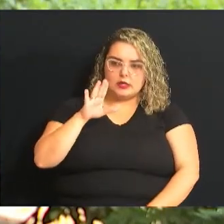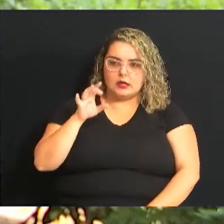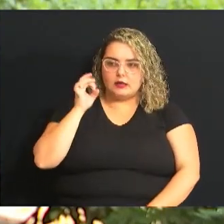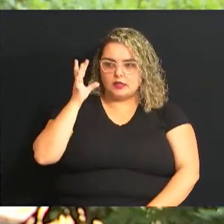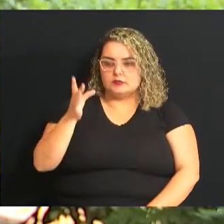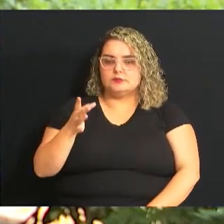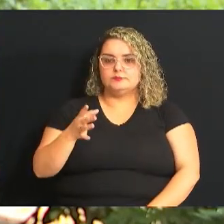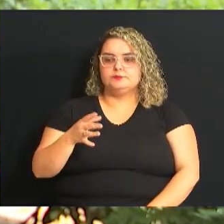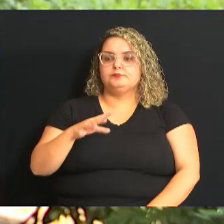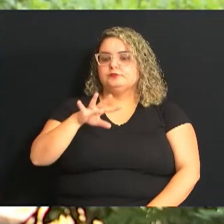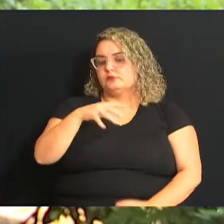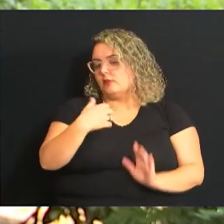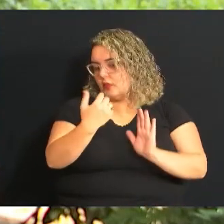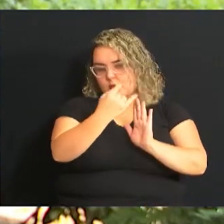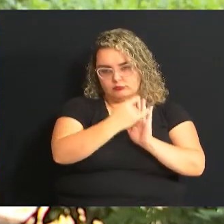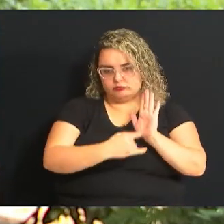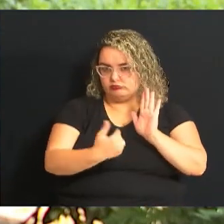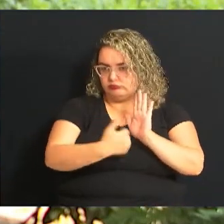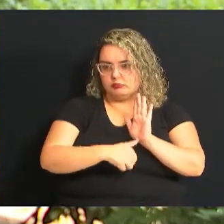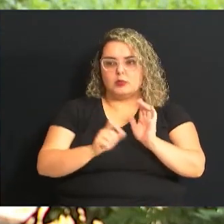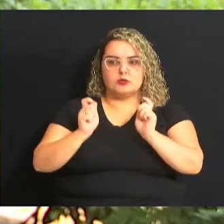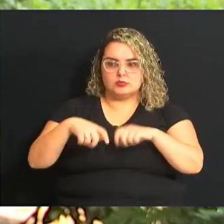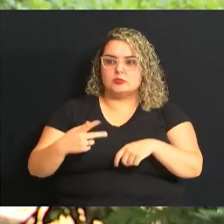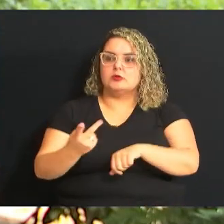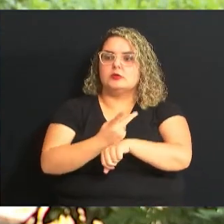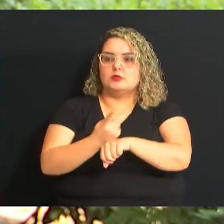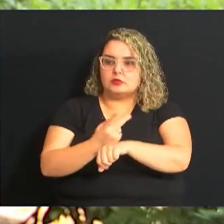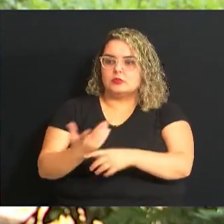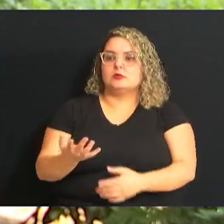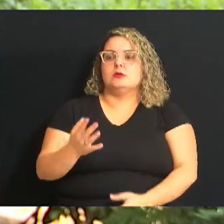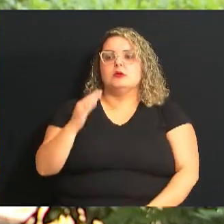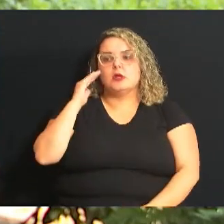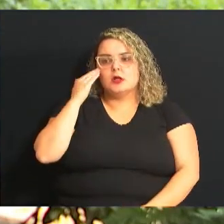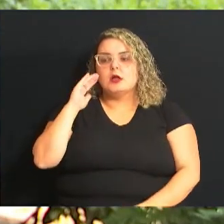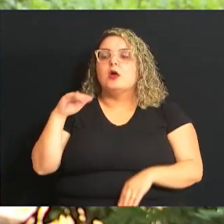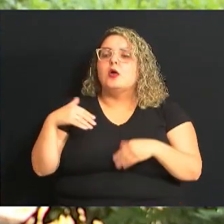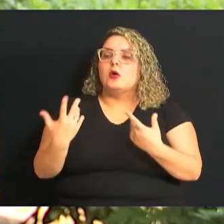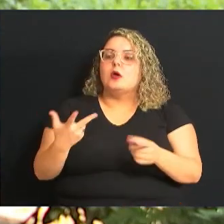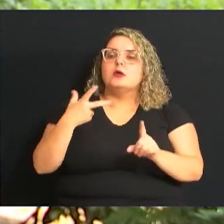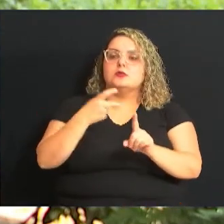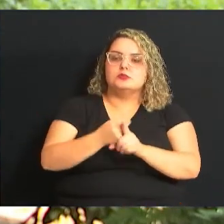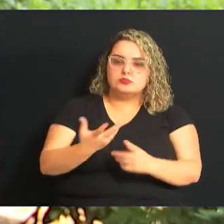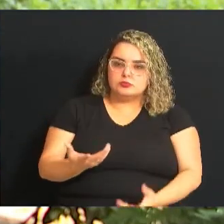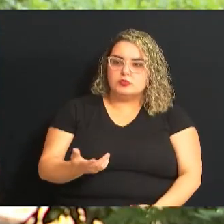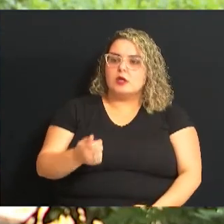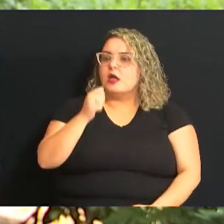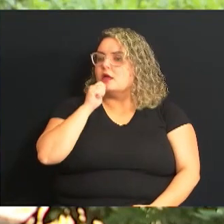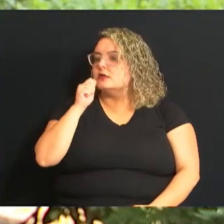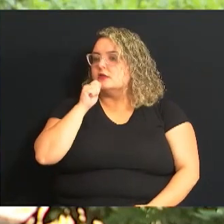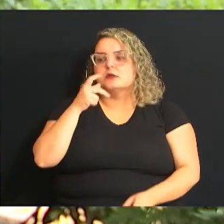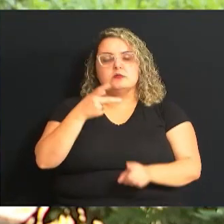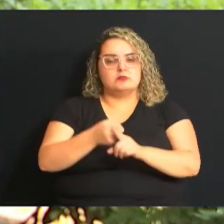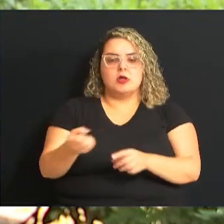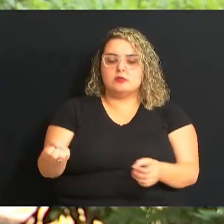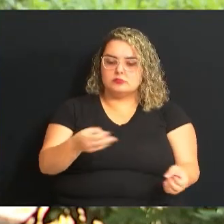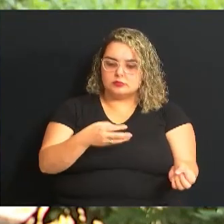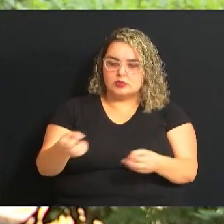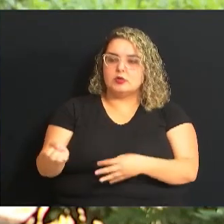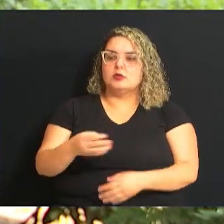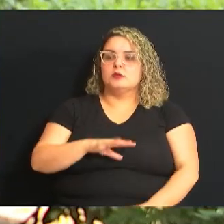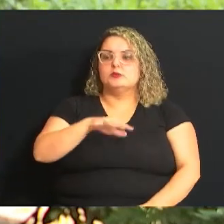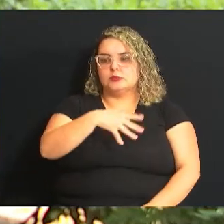Documento de identificação é o suficiente para a gente fazer uma busca e identificar quais são as doses que essa pessoa não tomou e atualizar o calendário